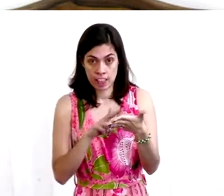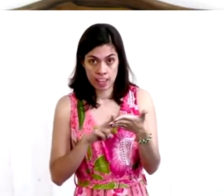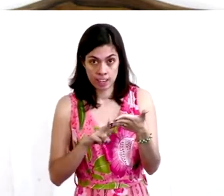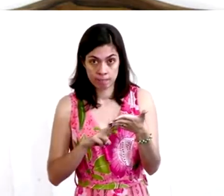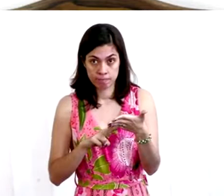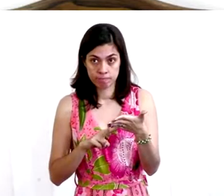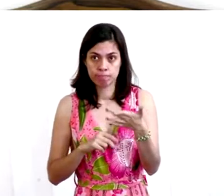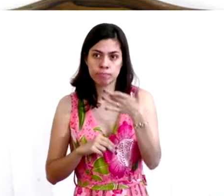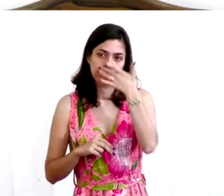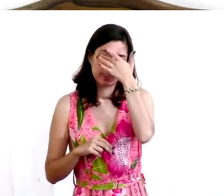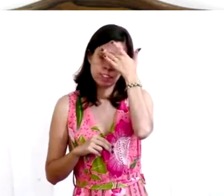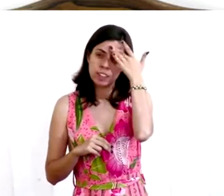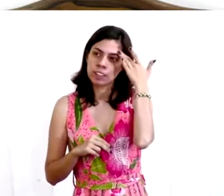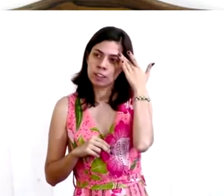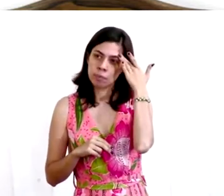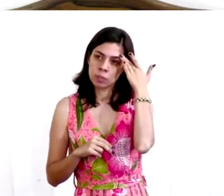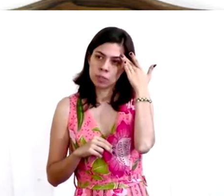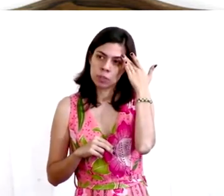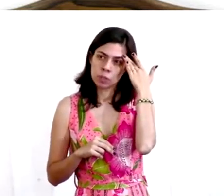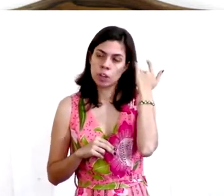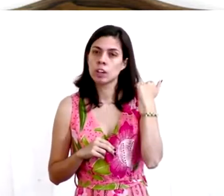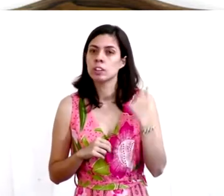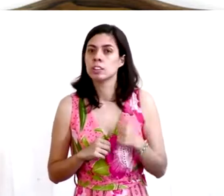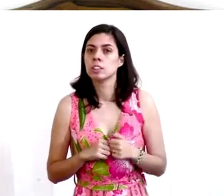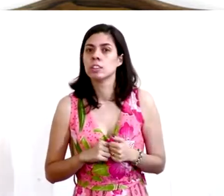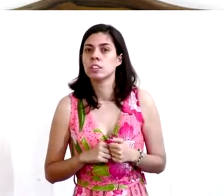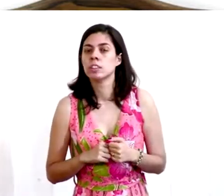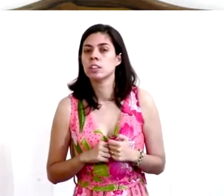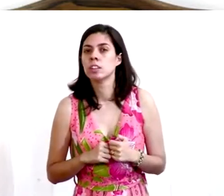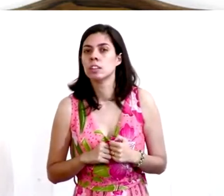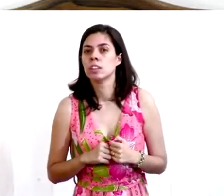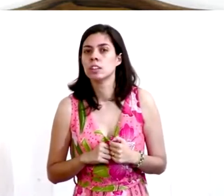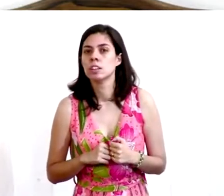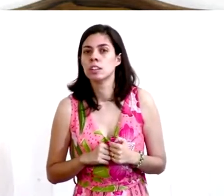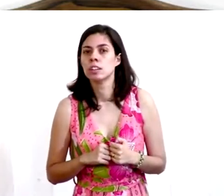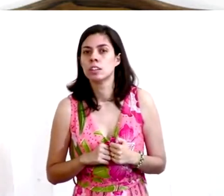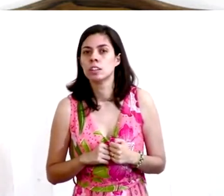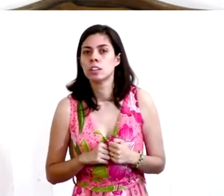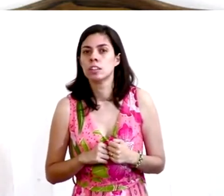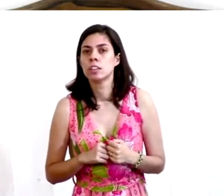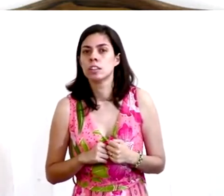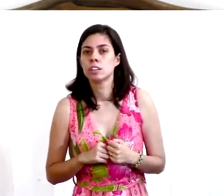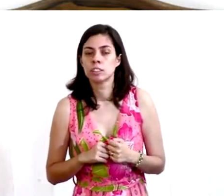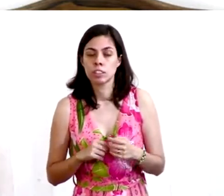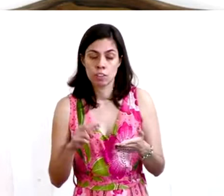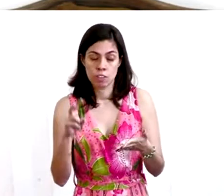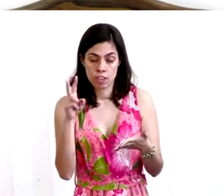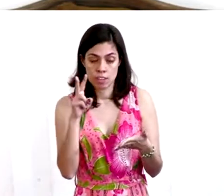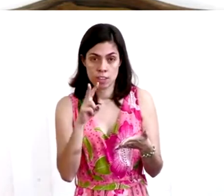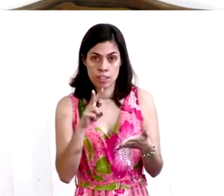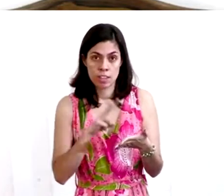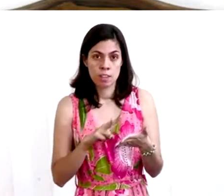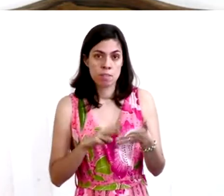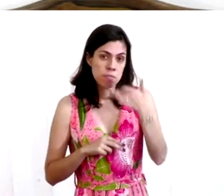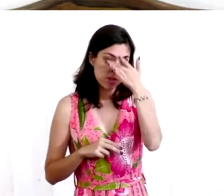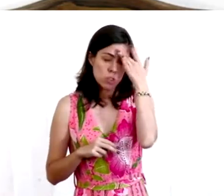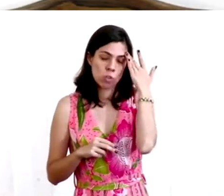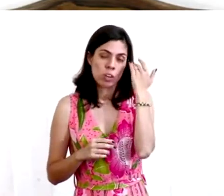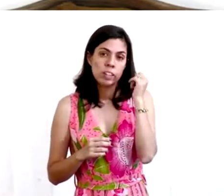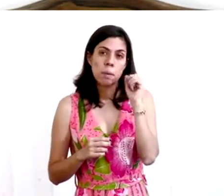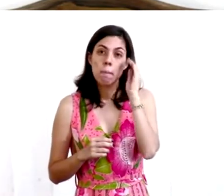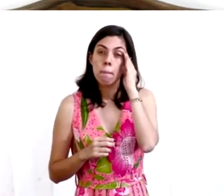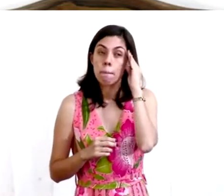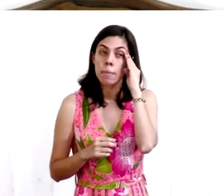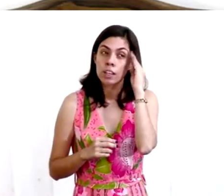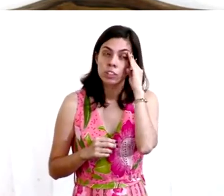pela teologia, estude teologia reformada e você vai compreender isso explicado nos mínimos detalhes. Eu quero falar de uma outra